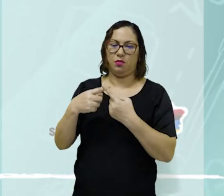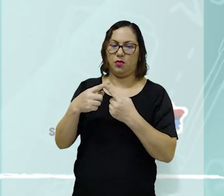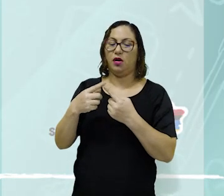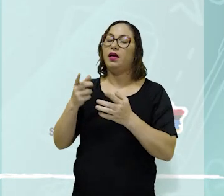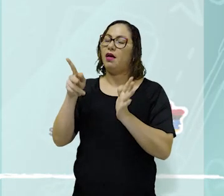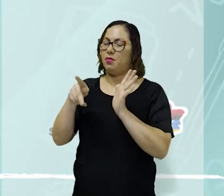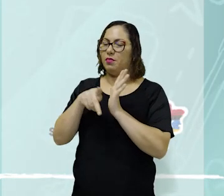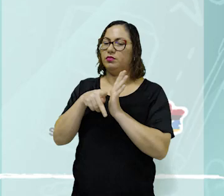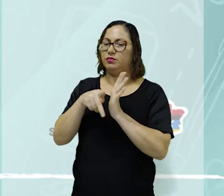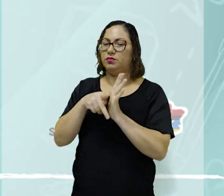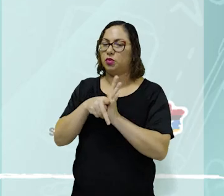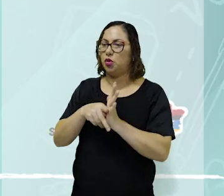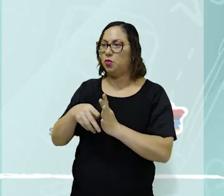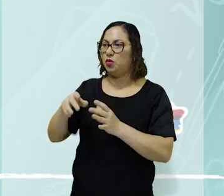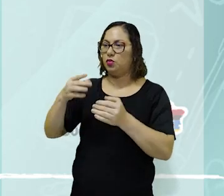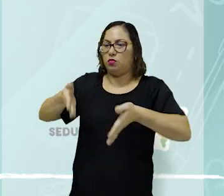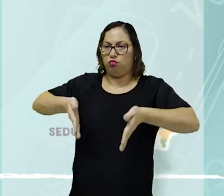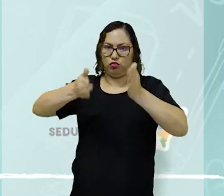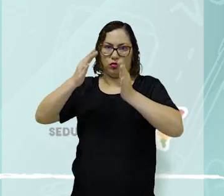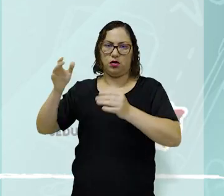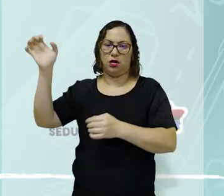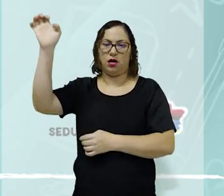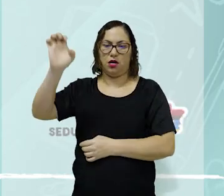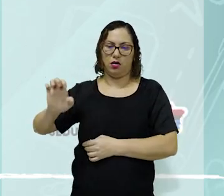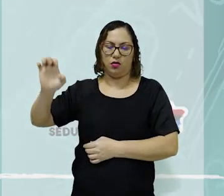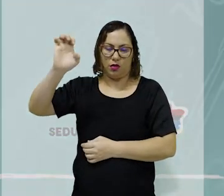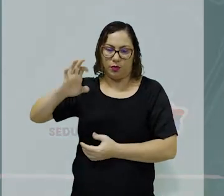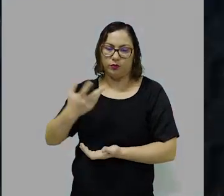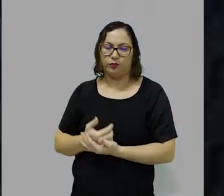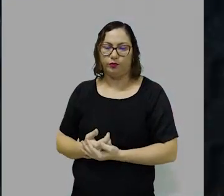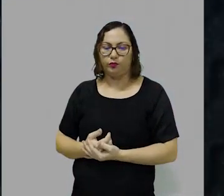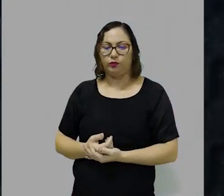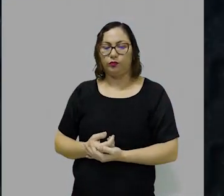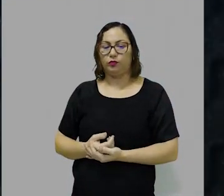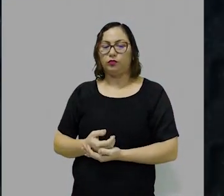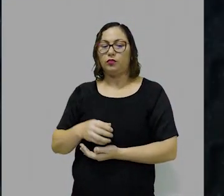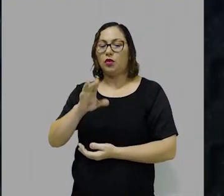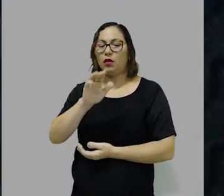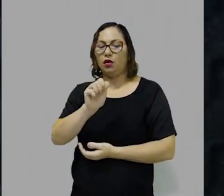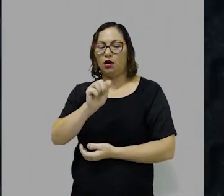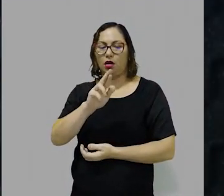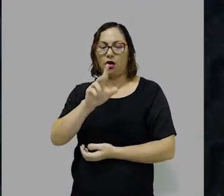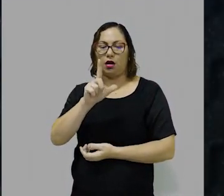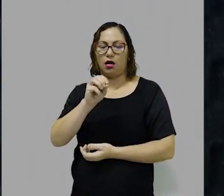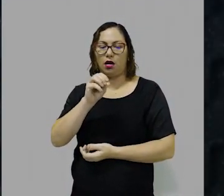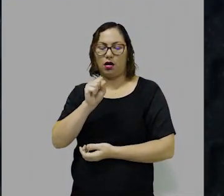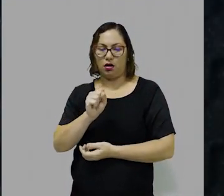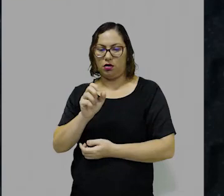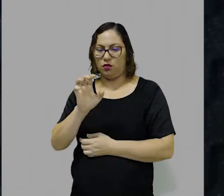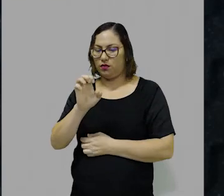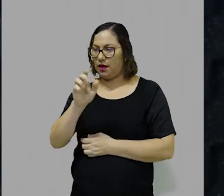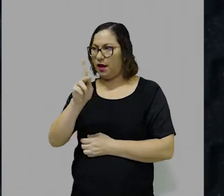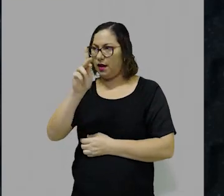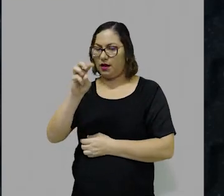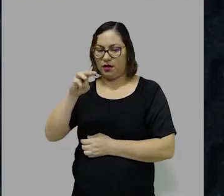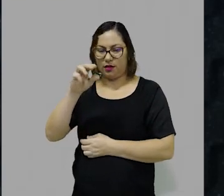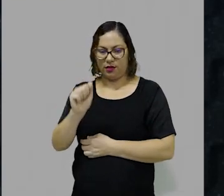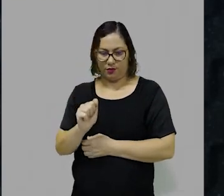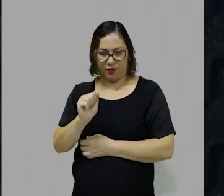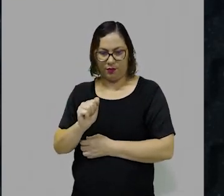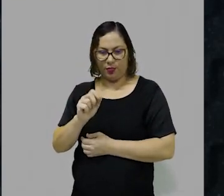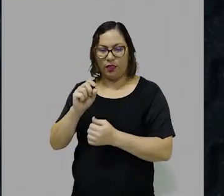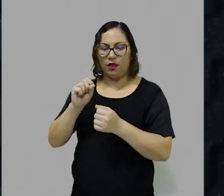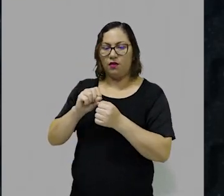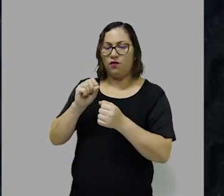chamado Carlos Ekman, ele fez a Faculdade de Arquitetura de São Paulo, que na verdade era um palácio para uma família e